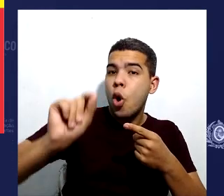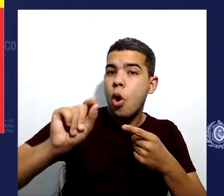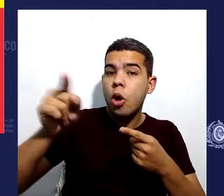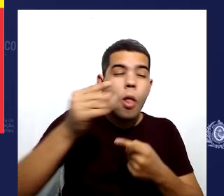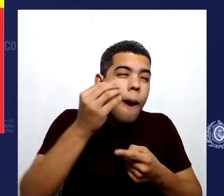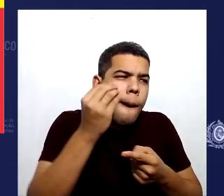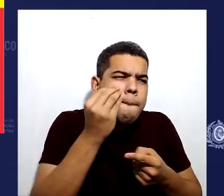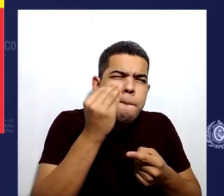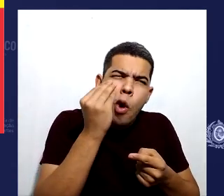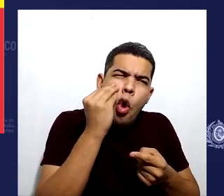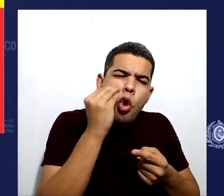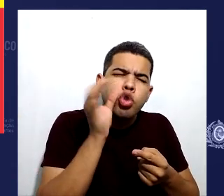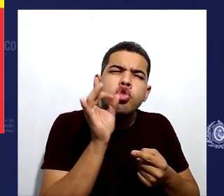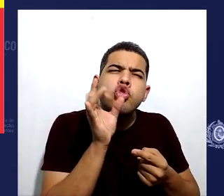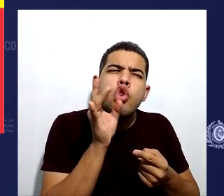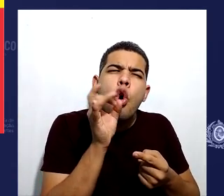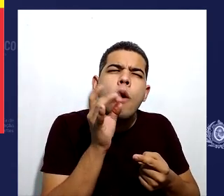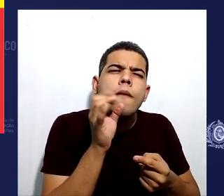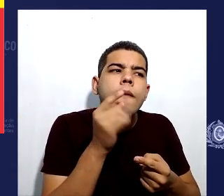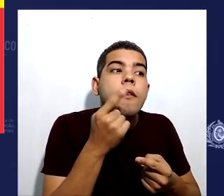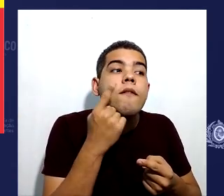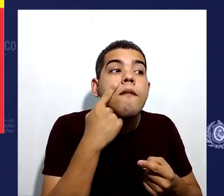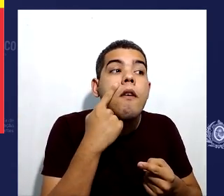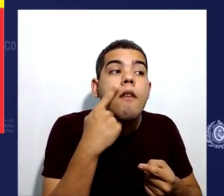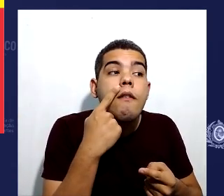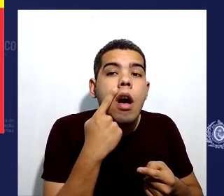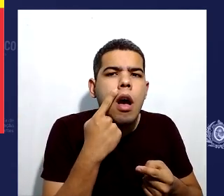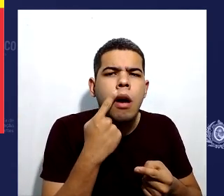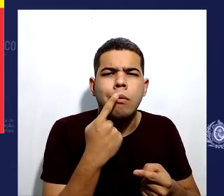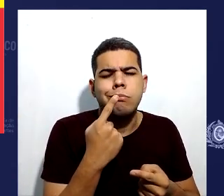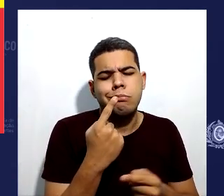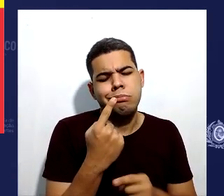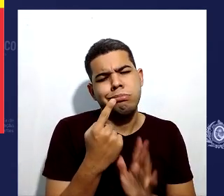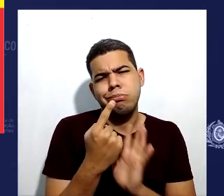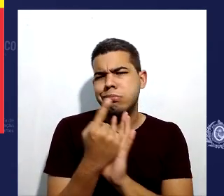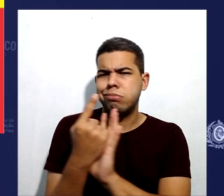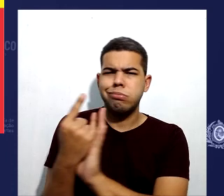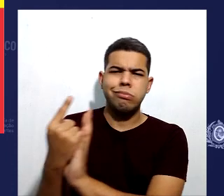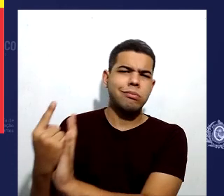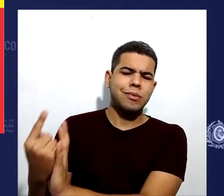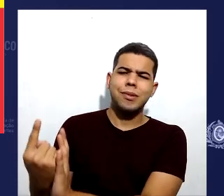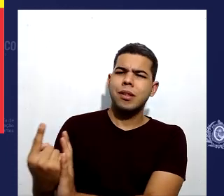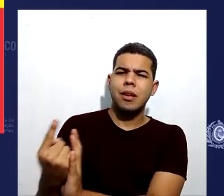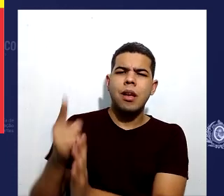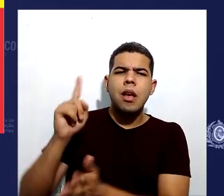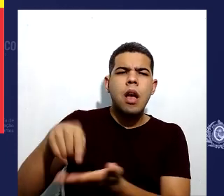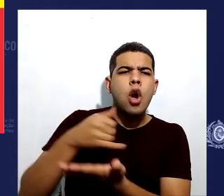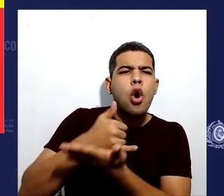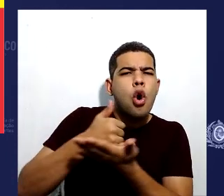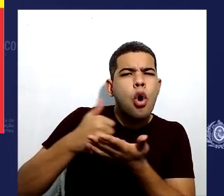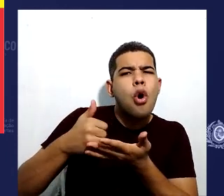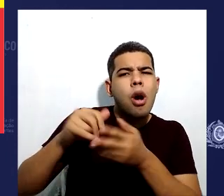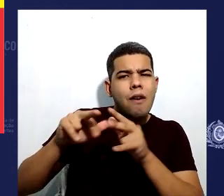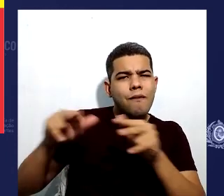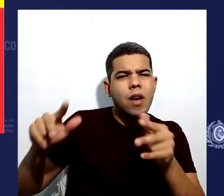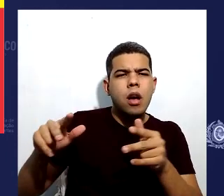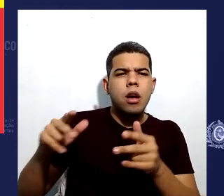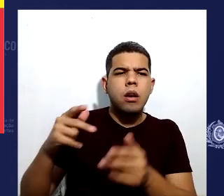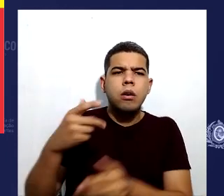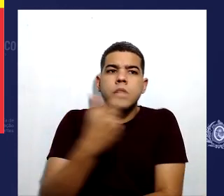dependência muito rápido, como a cocaína e seus derivados, anfetamina,